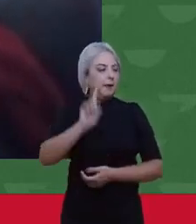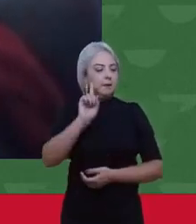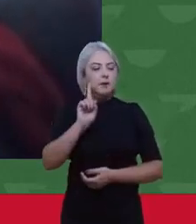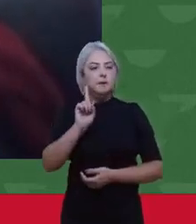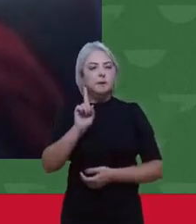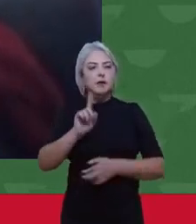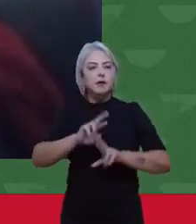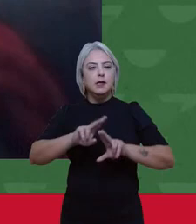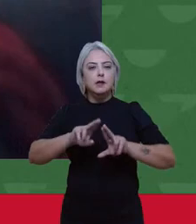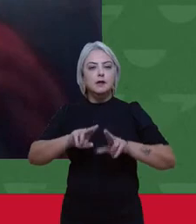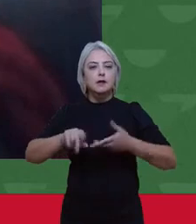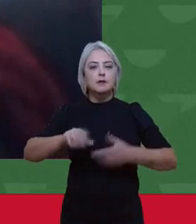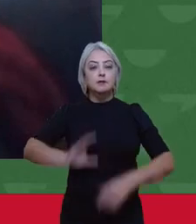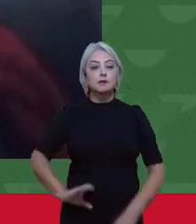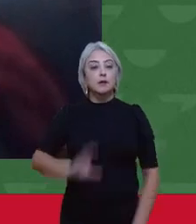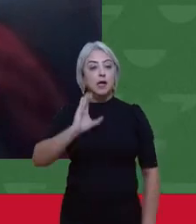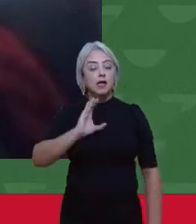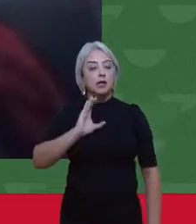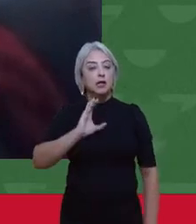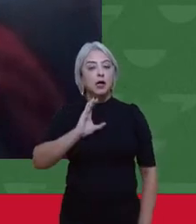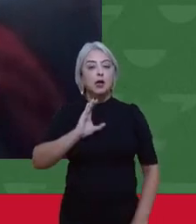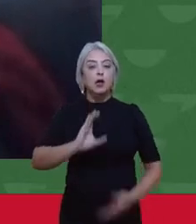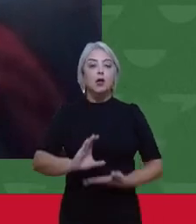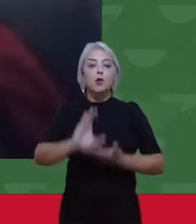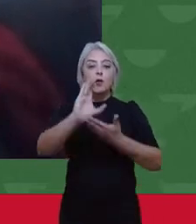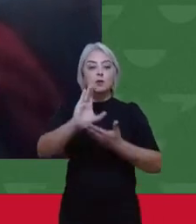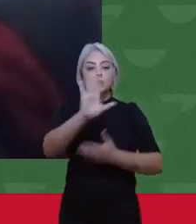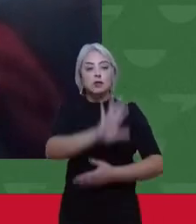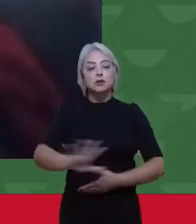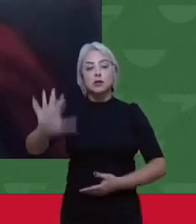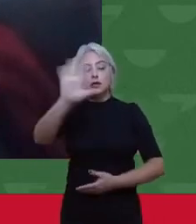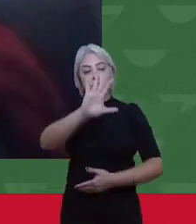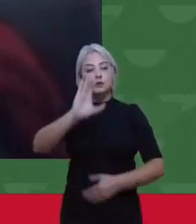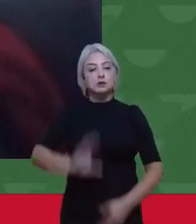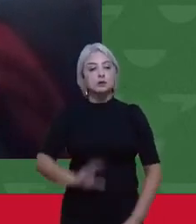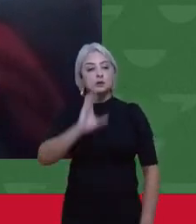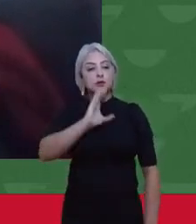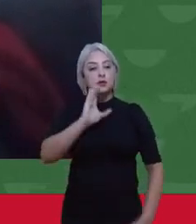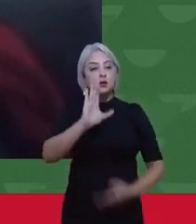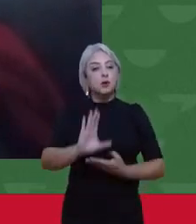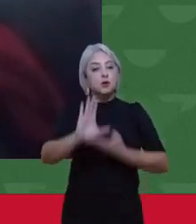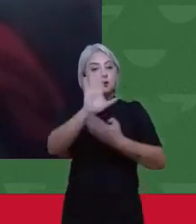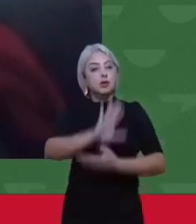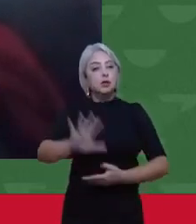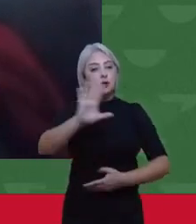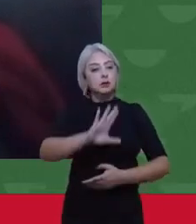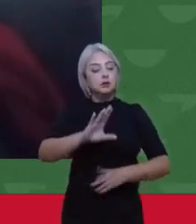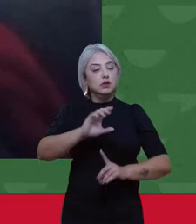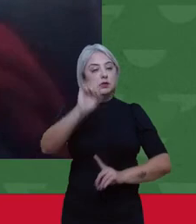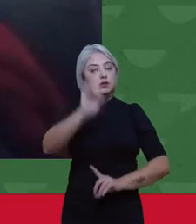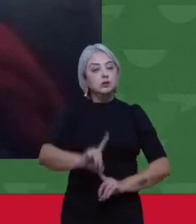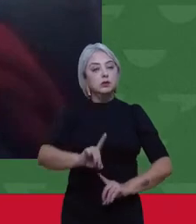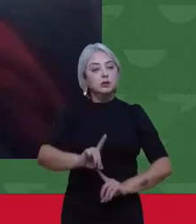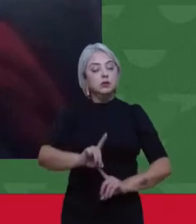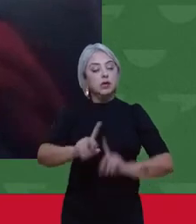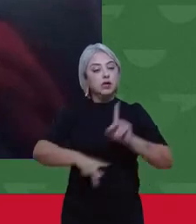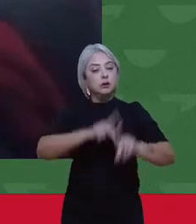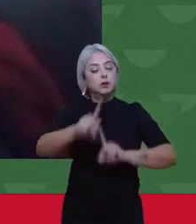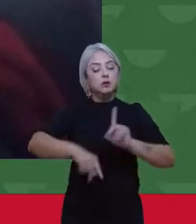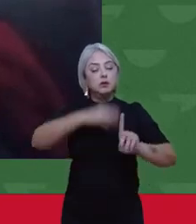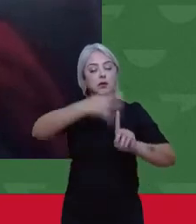dimensão da cidadania. O Conselho Nacional de Cidadania, o Conselho Nacional de Direitos da População